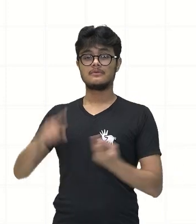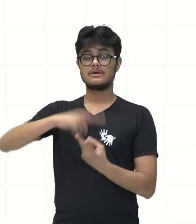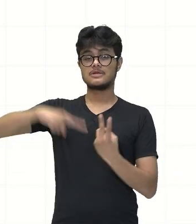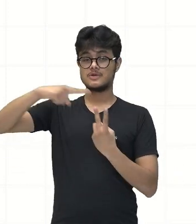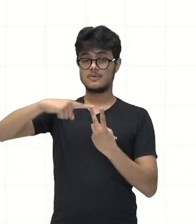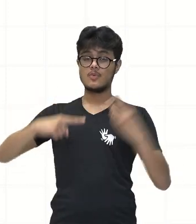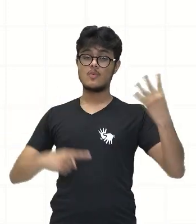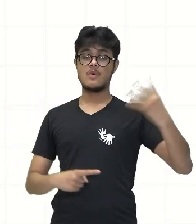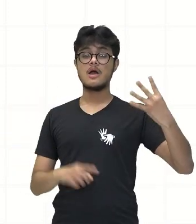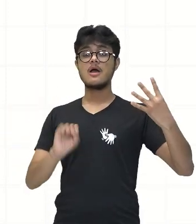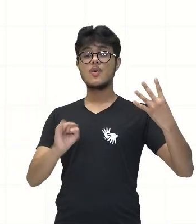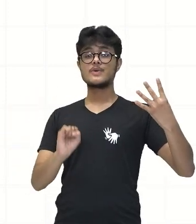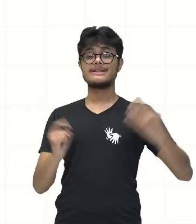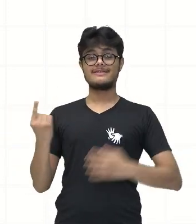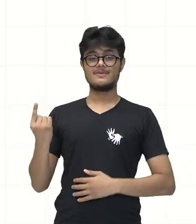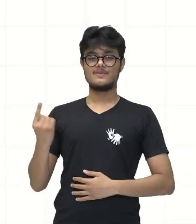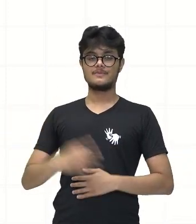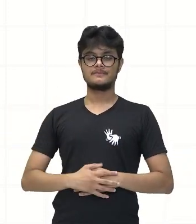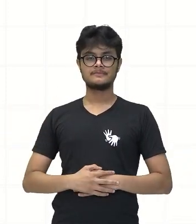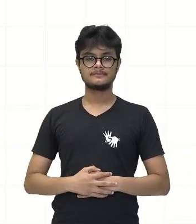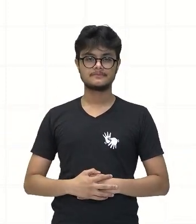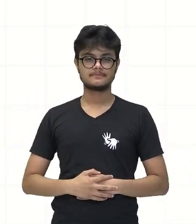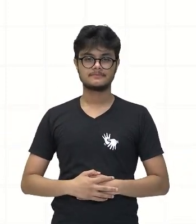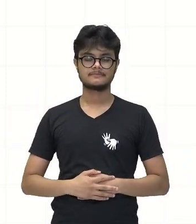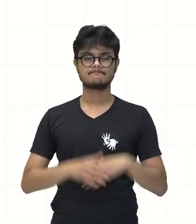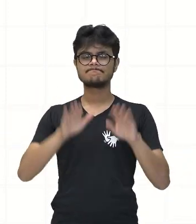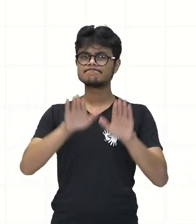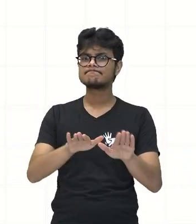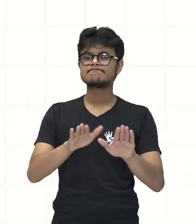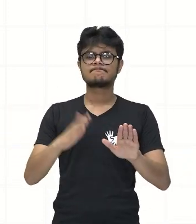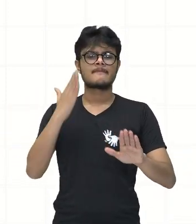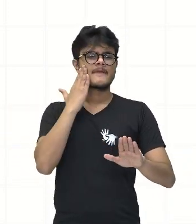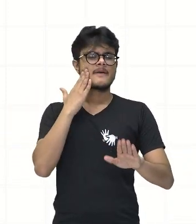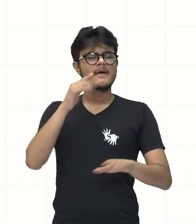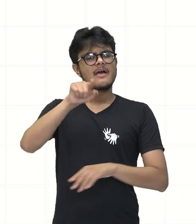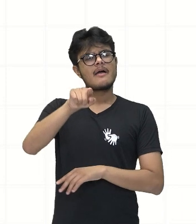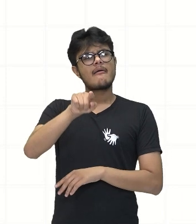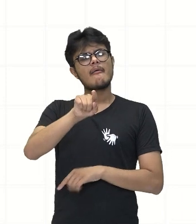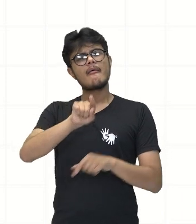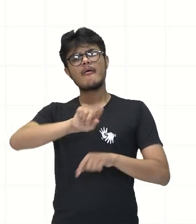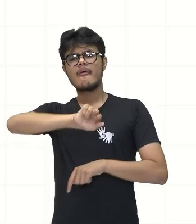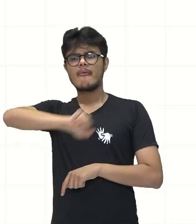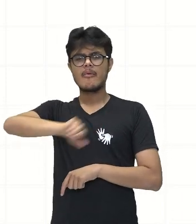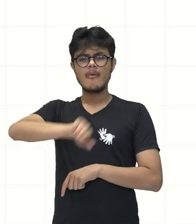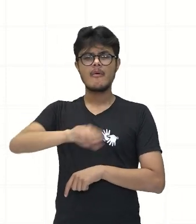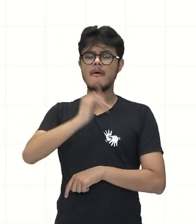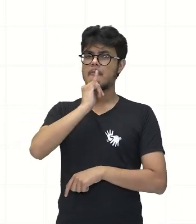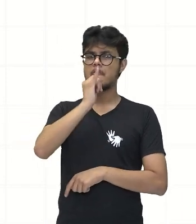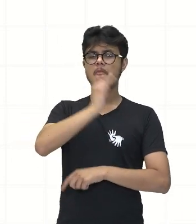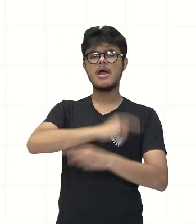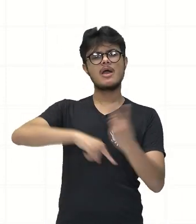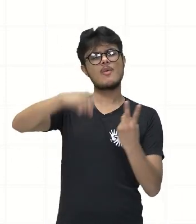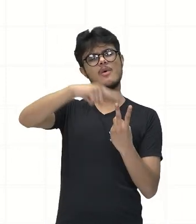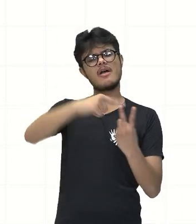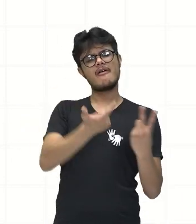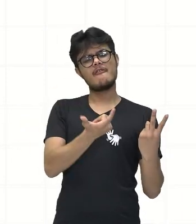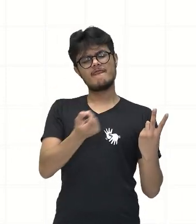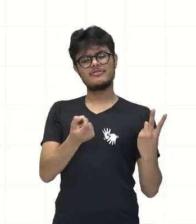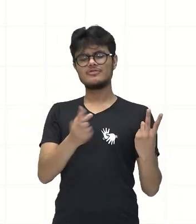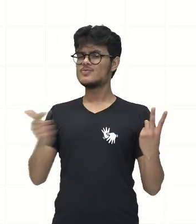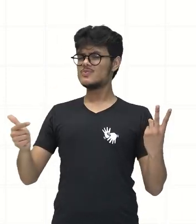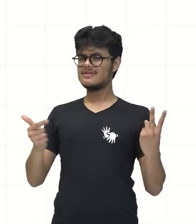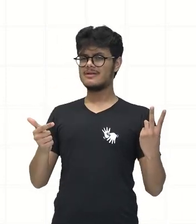de 81. Aí alguém, né, que já está mais acostumado, fala, não, professor, mas raiz quadrada de 20 não